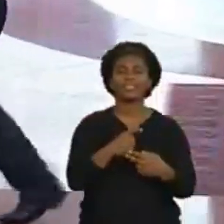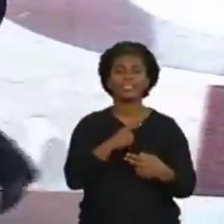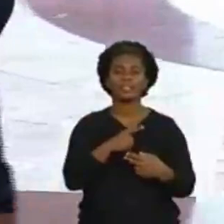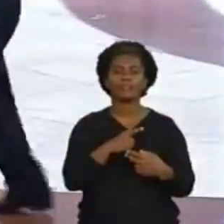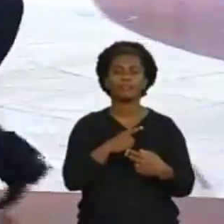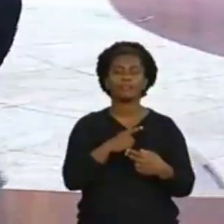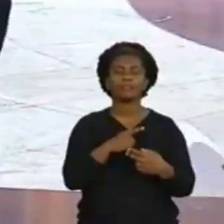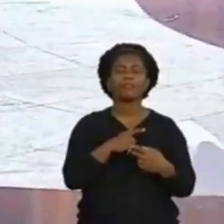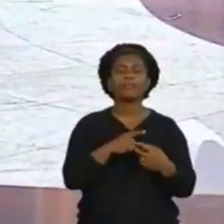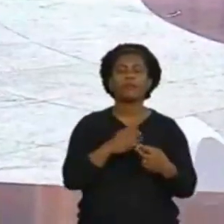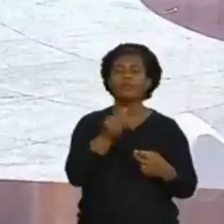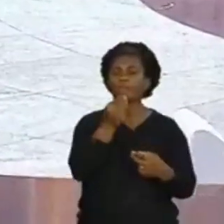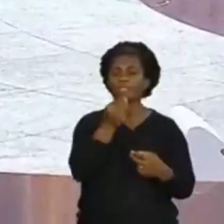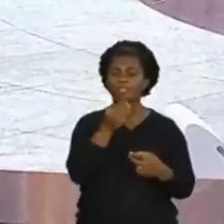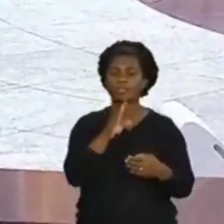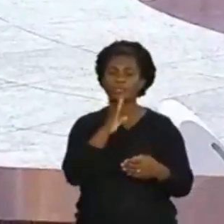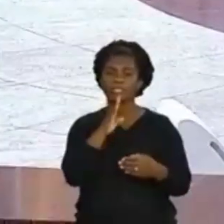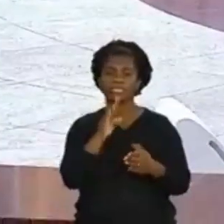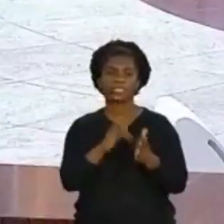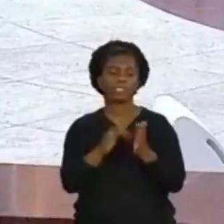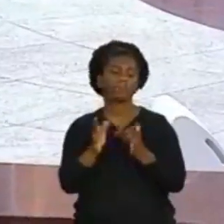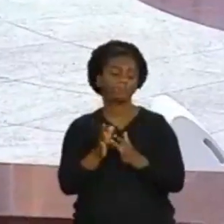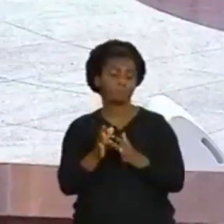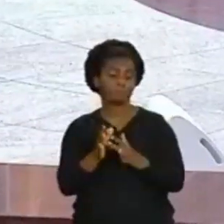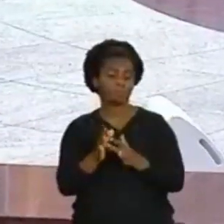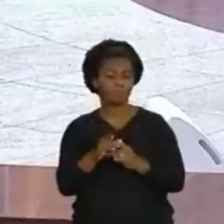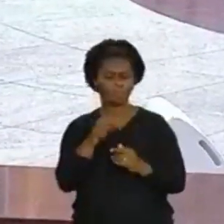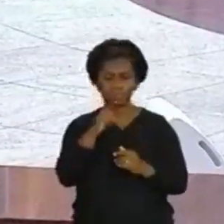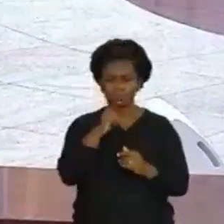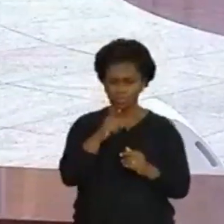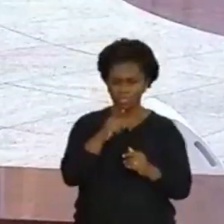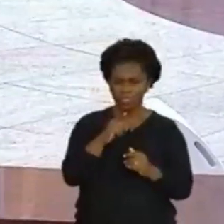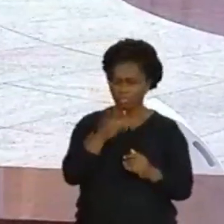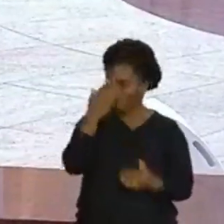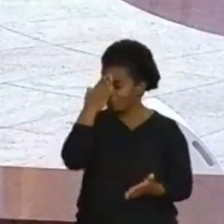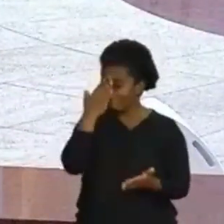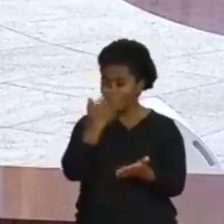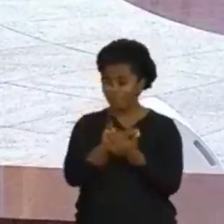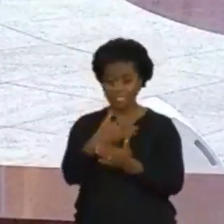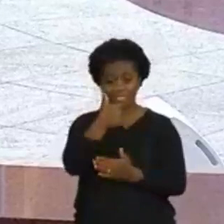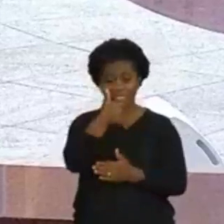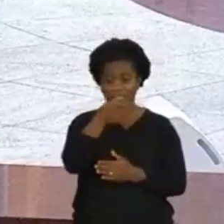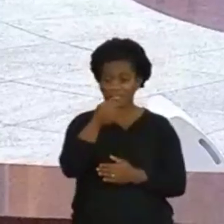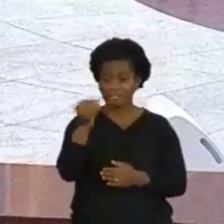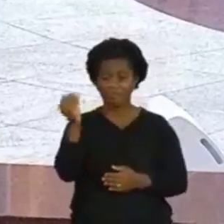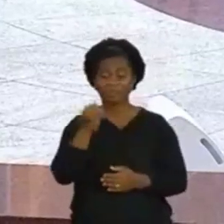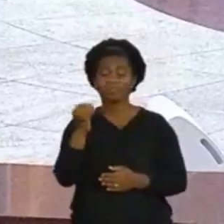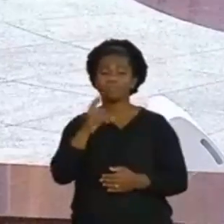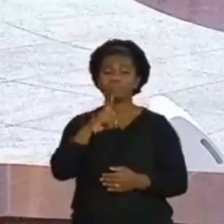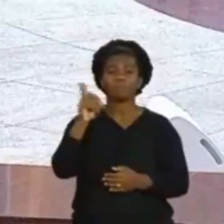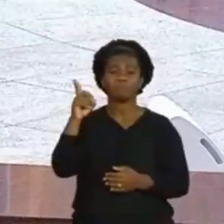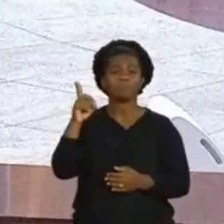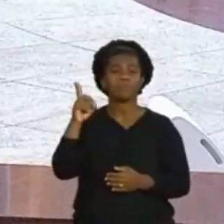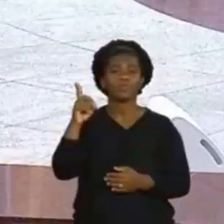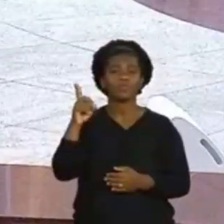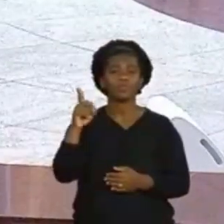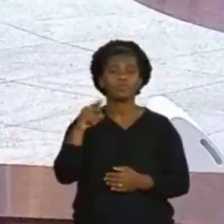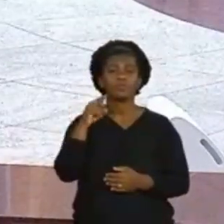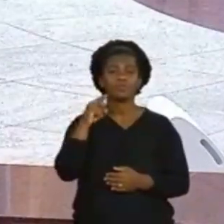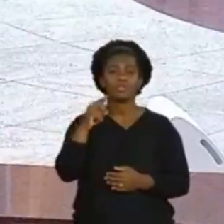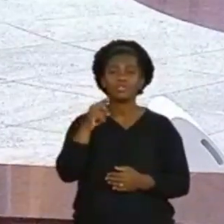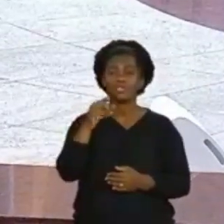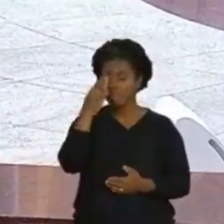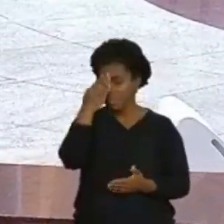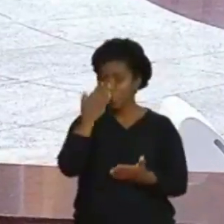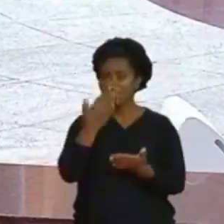no plano de Deus, quando você é envergonhado, quando a coisa não vem do seu jeito, quando a